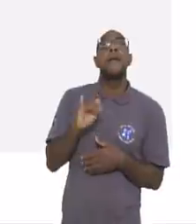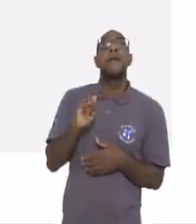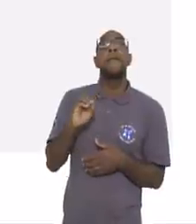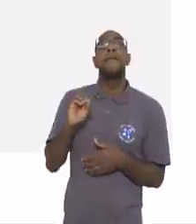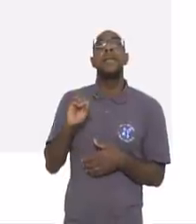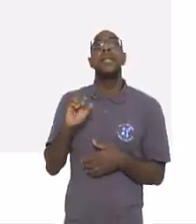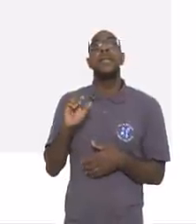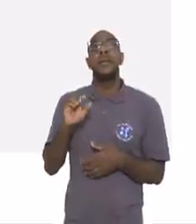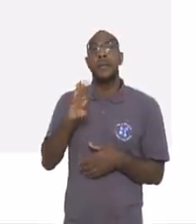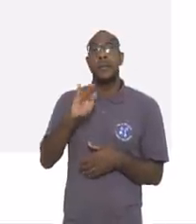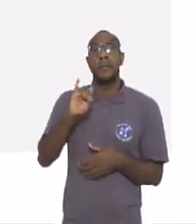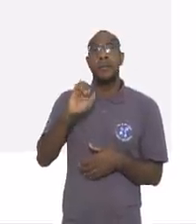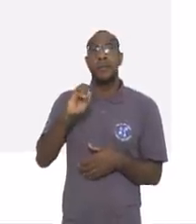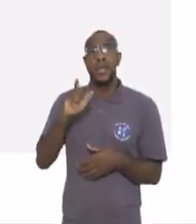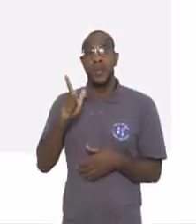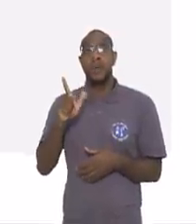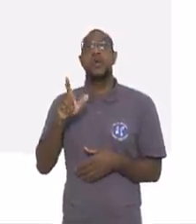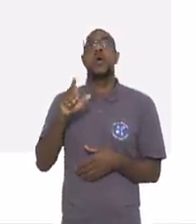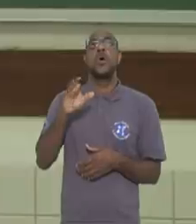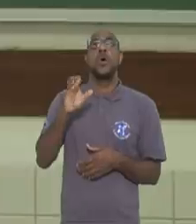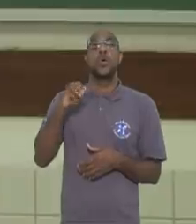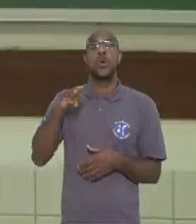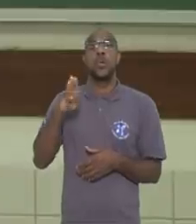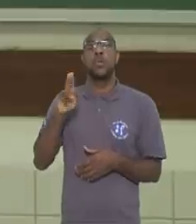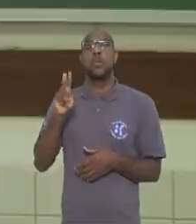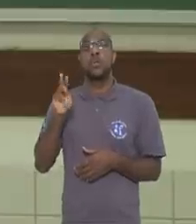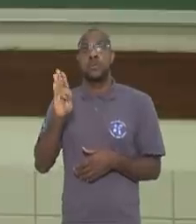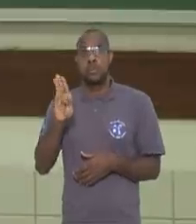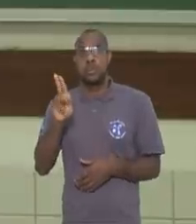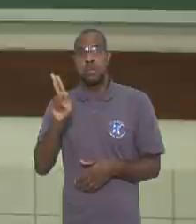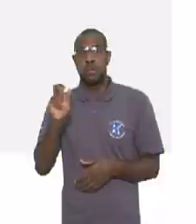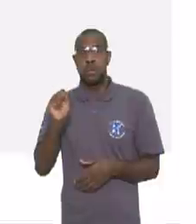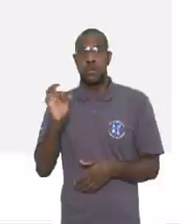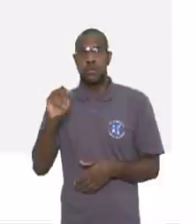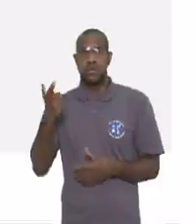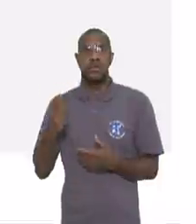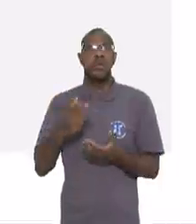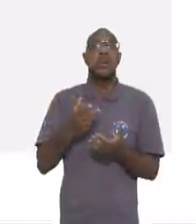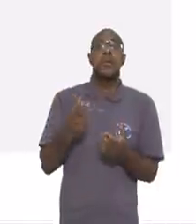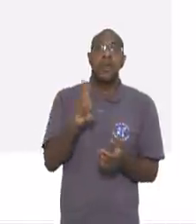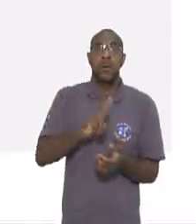lugar de combustíveis fósseis? Eu já dei essa resposta. Então leiam aí para mim e marquem a correta.